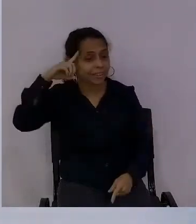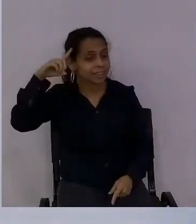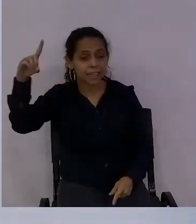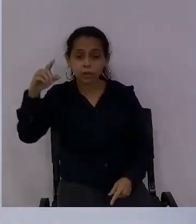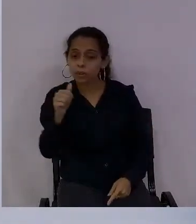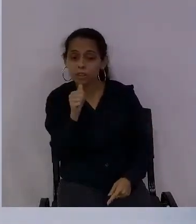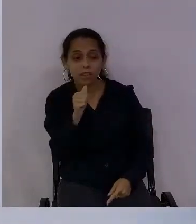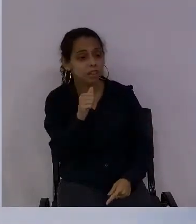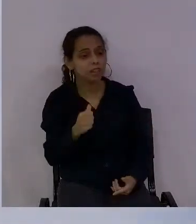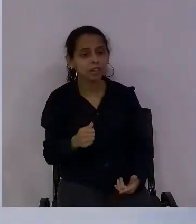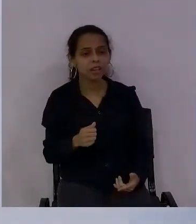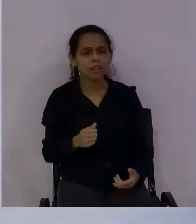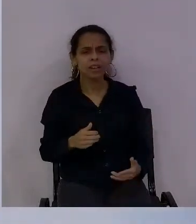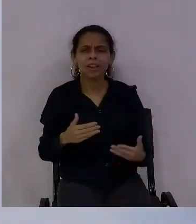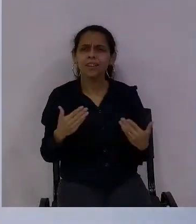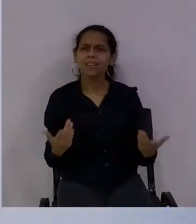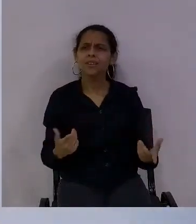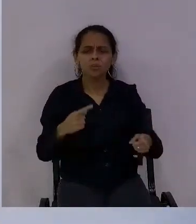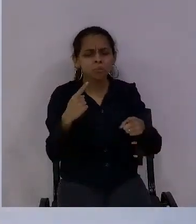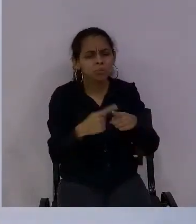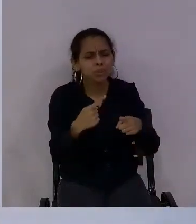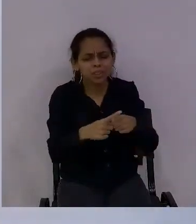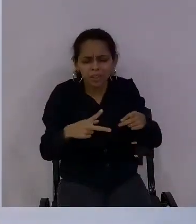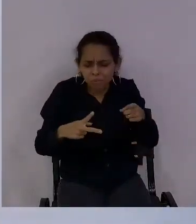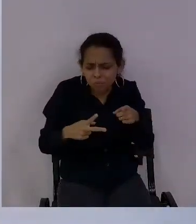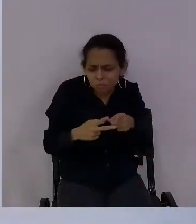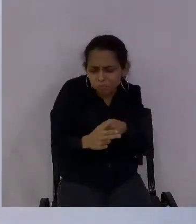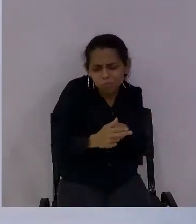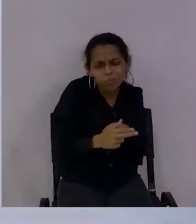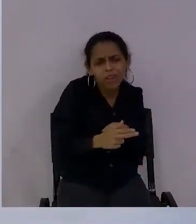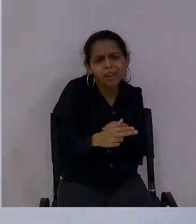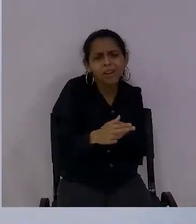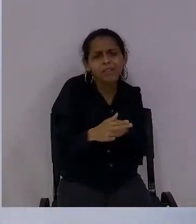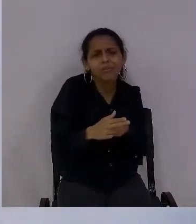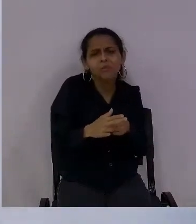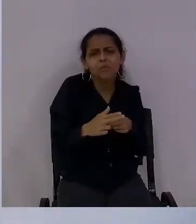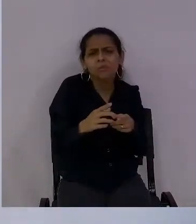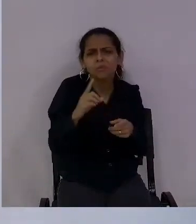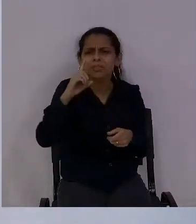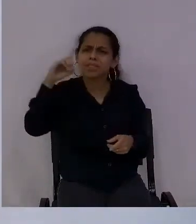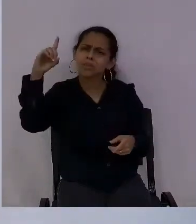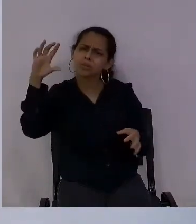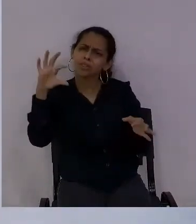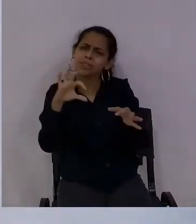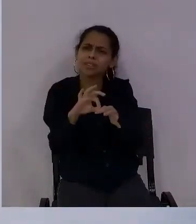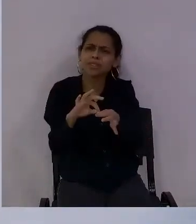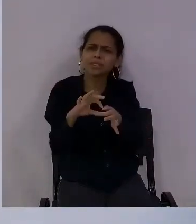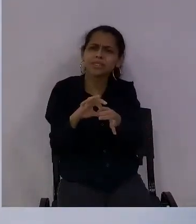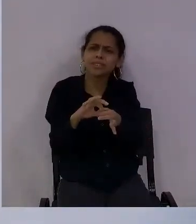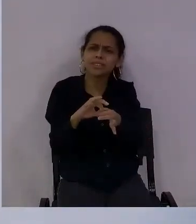Jesus? Circuncidar o Deus da aliança, sendo que Ele é o próprio Deus?